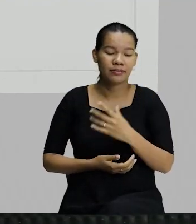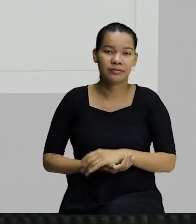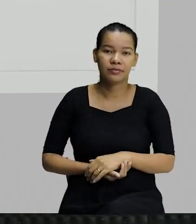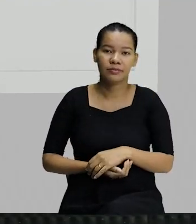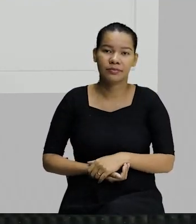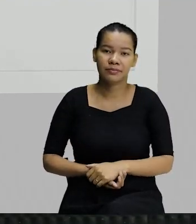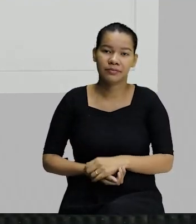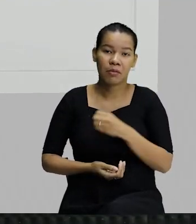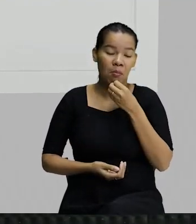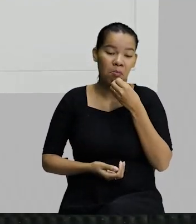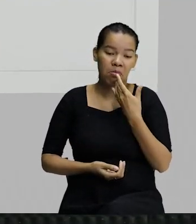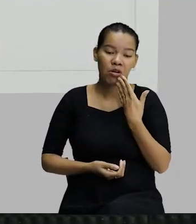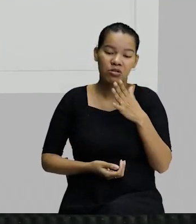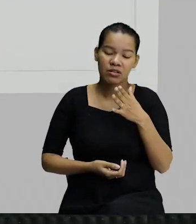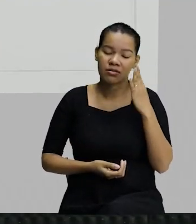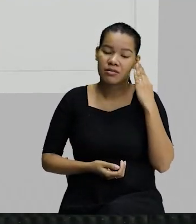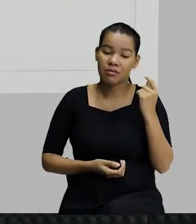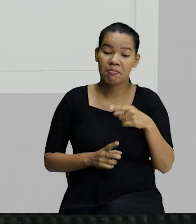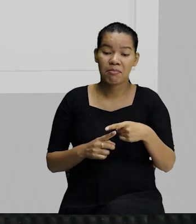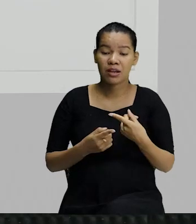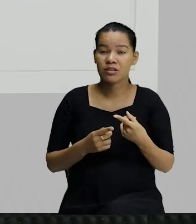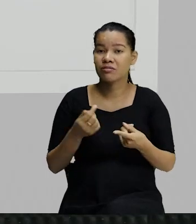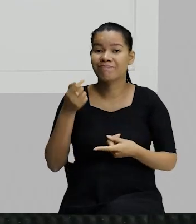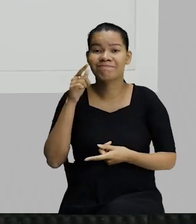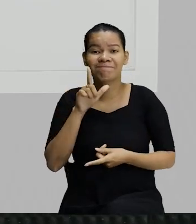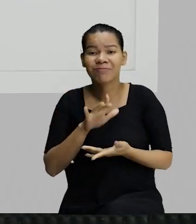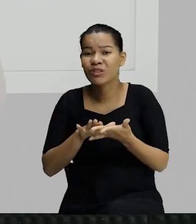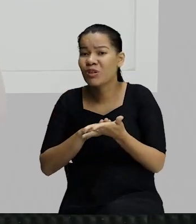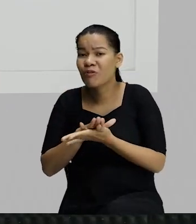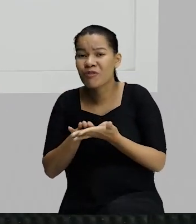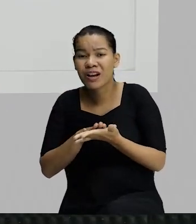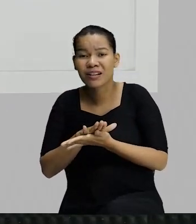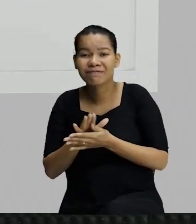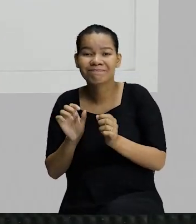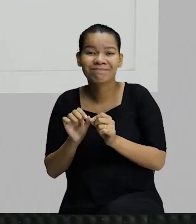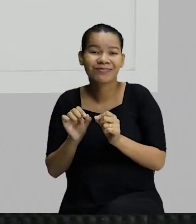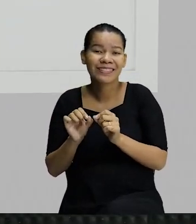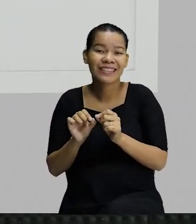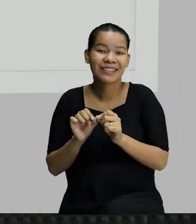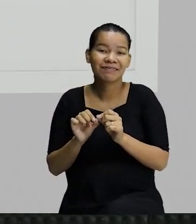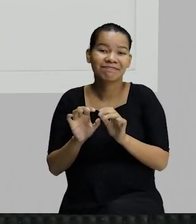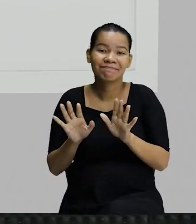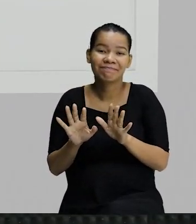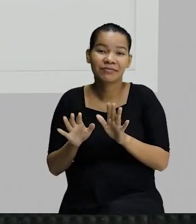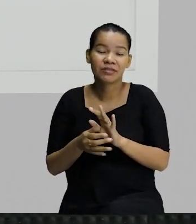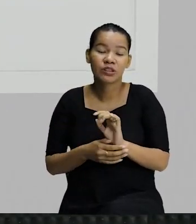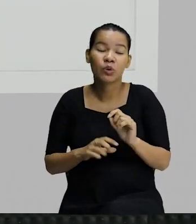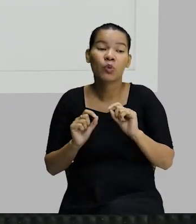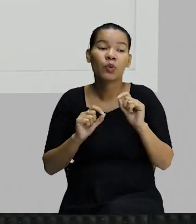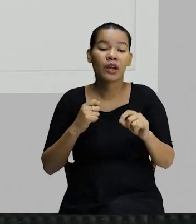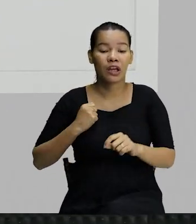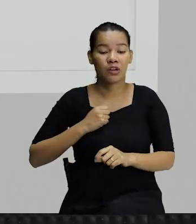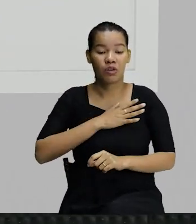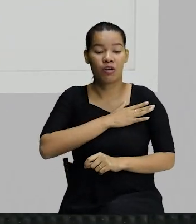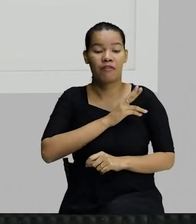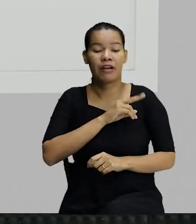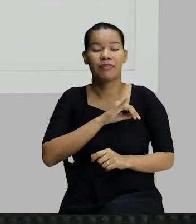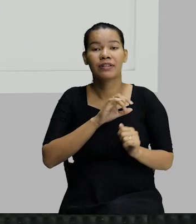que é bom, mas não fazem. O que Aristóteles vai tentar fazer? Ele vai tentar criar uma ponte,